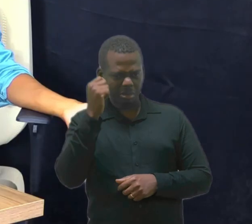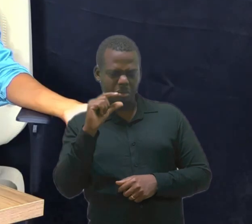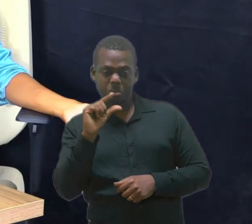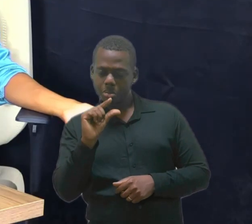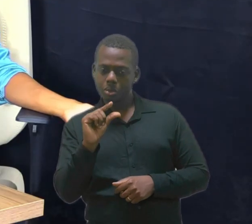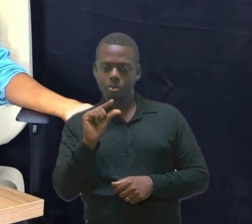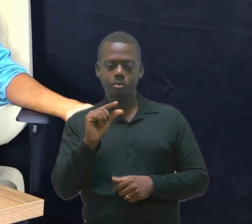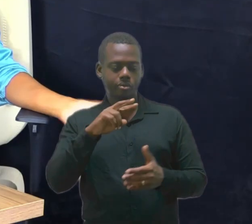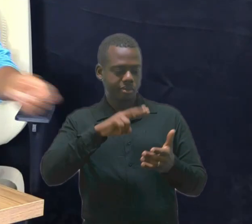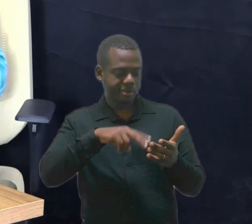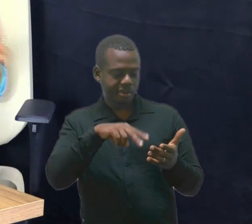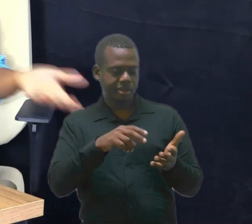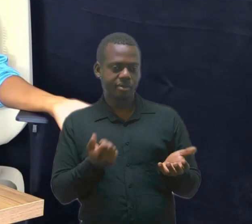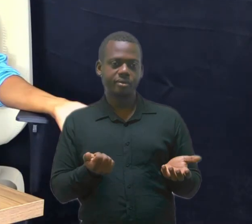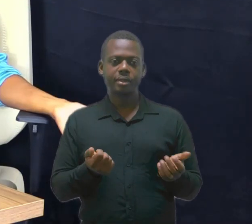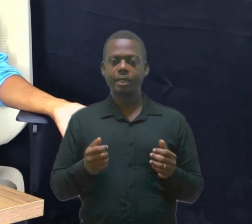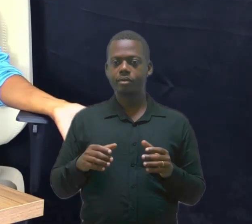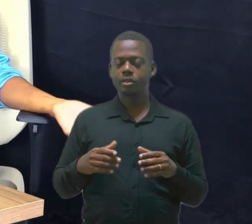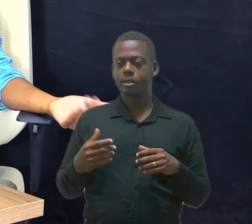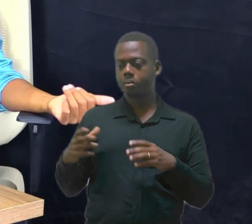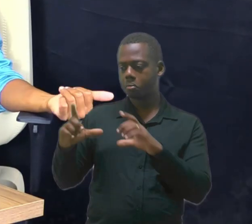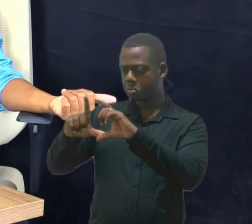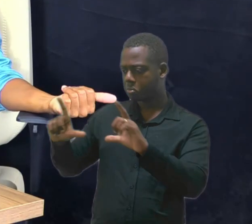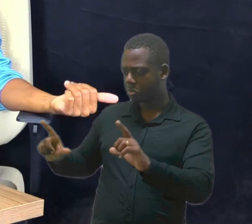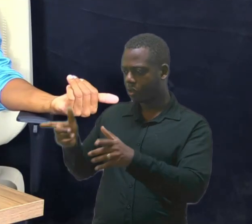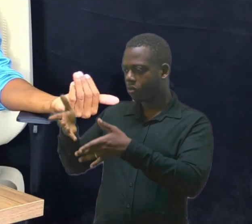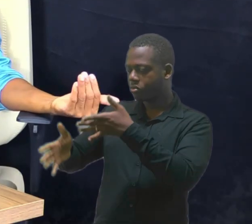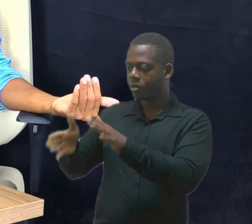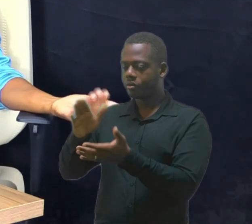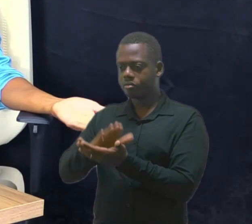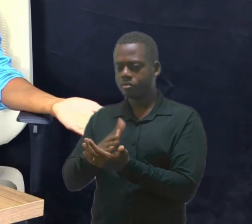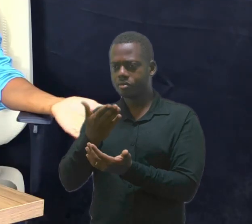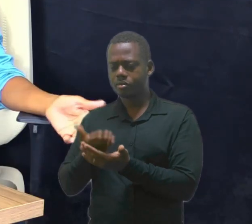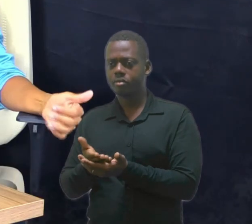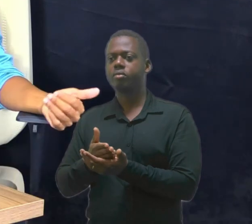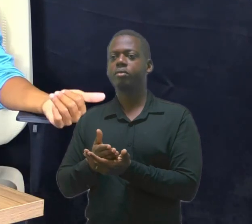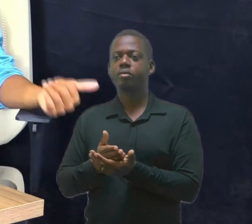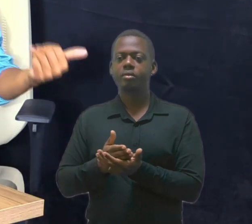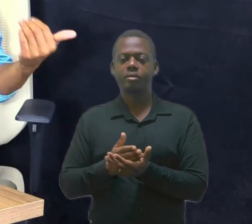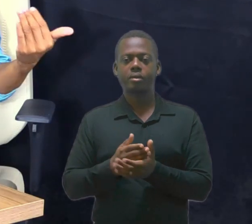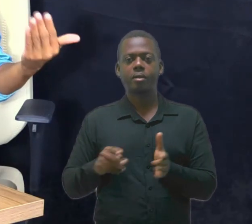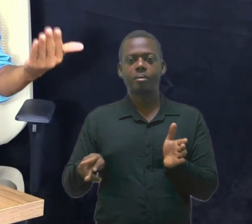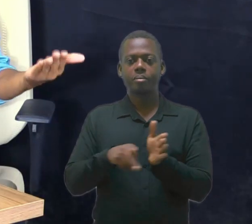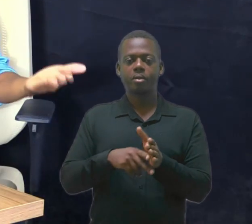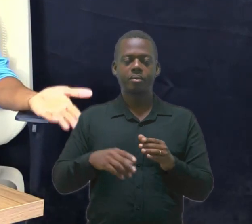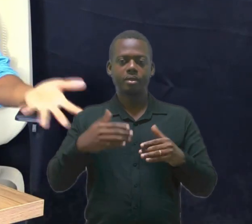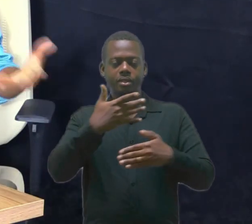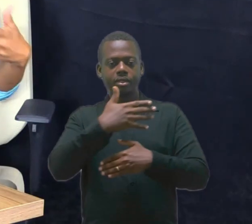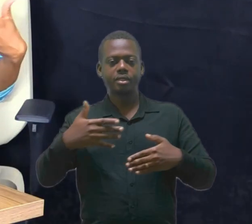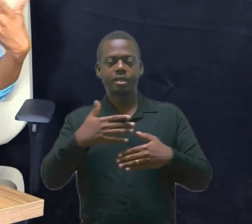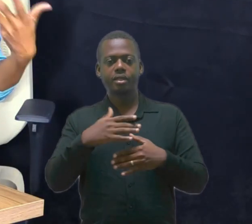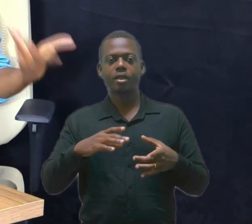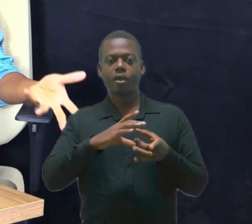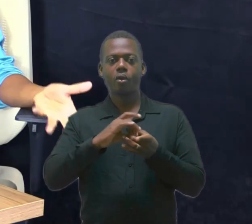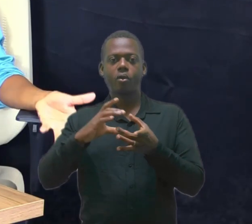Então, a minoria dos surdos que vão ler ali aquela legenda. Mas quando você coloca a janela de Libras, principalmente com o intérprete da cidade, que tem